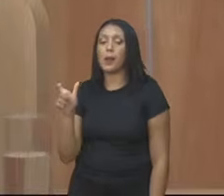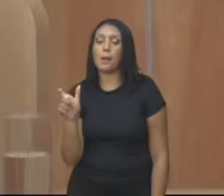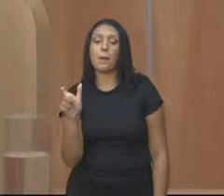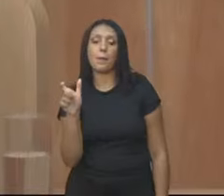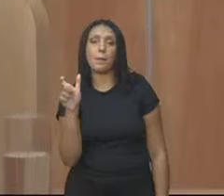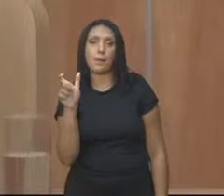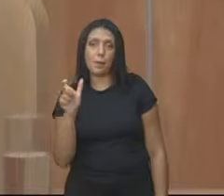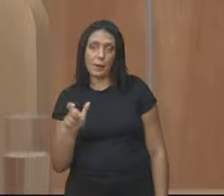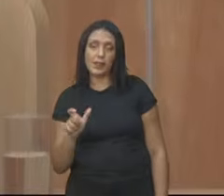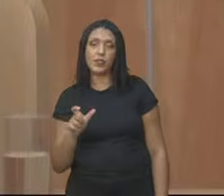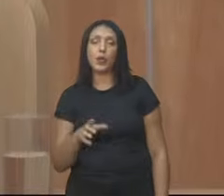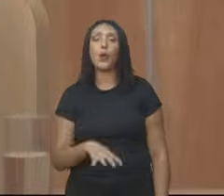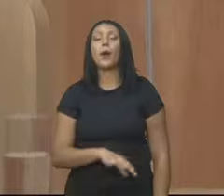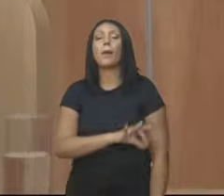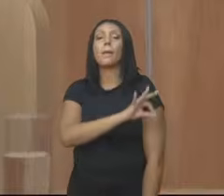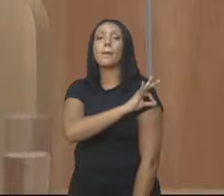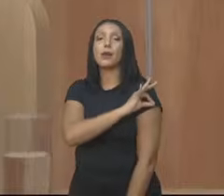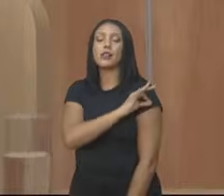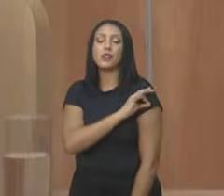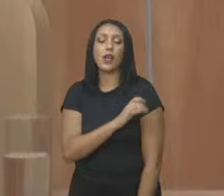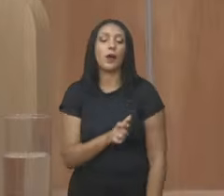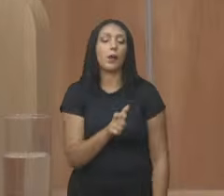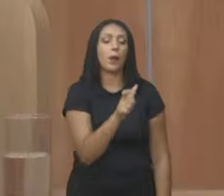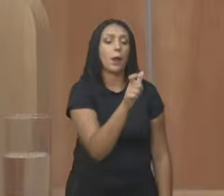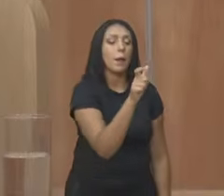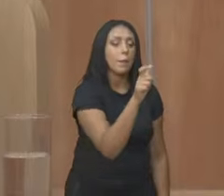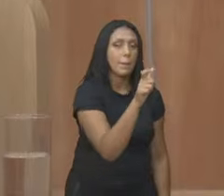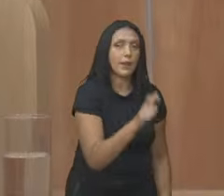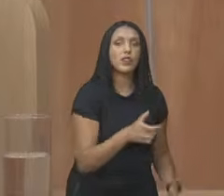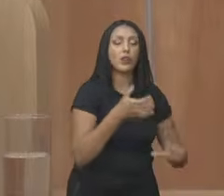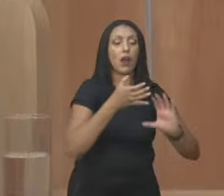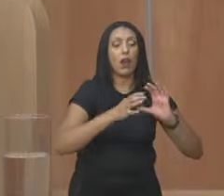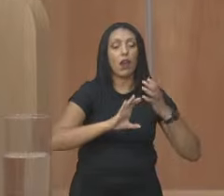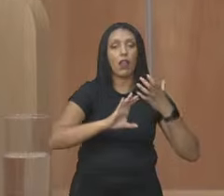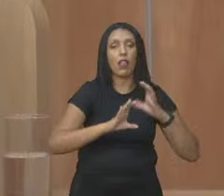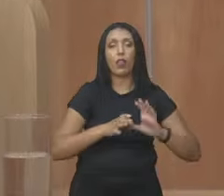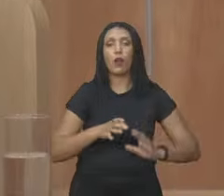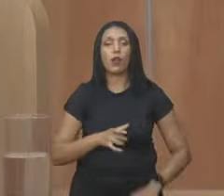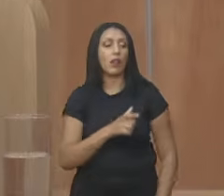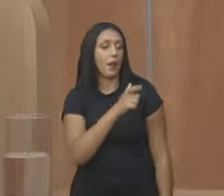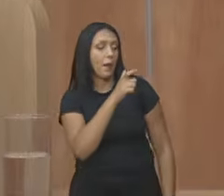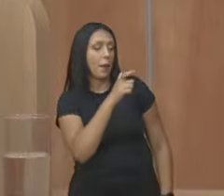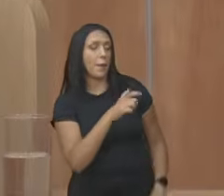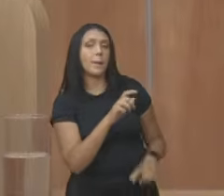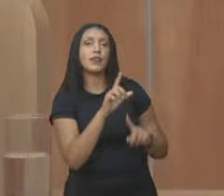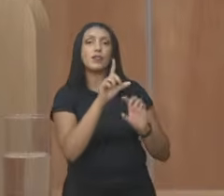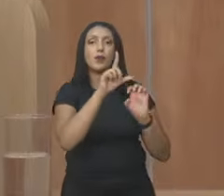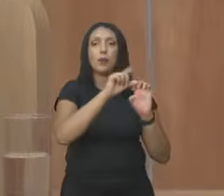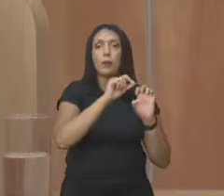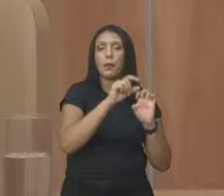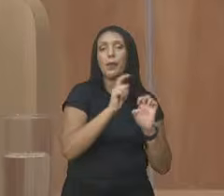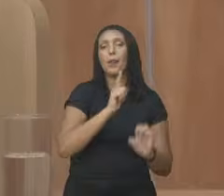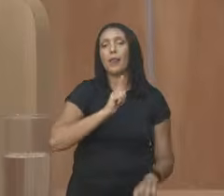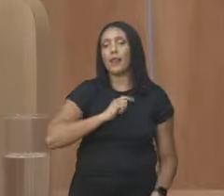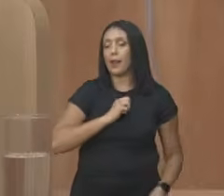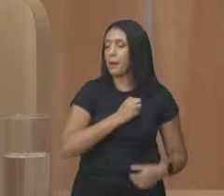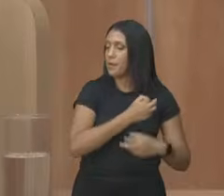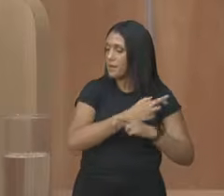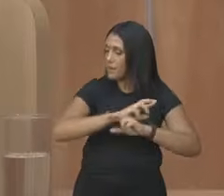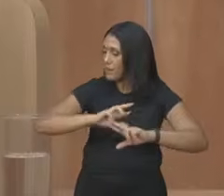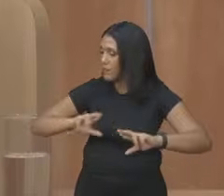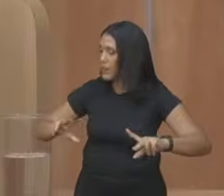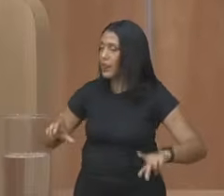de empresa. Eu também vim de empresa, trabalhei 25 anos no privado, aprendi muito. Mas eu sempre aprendi a respeitar as